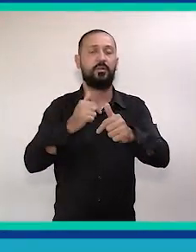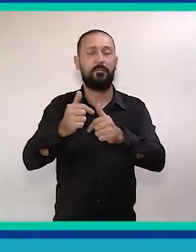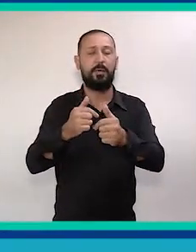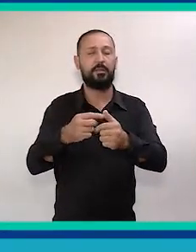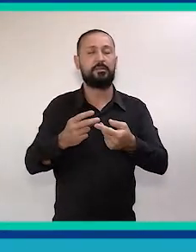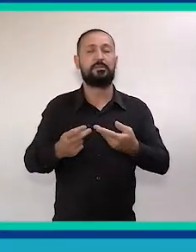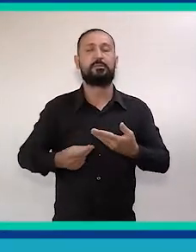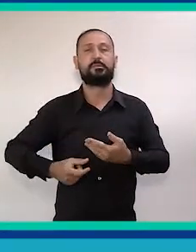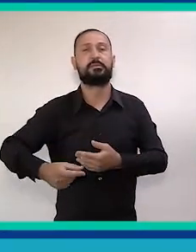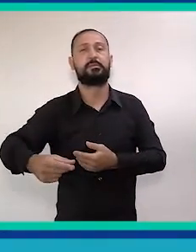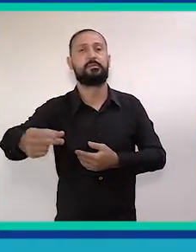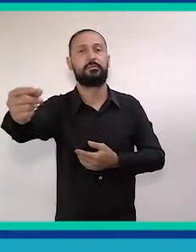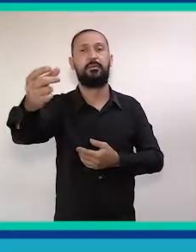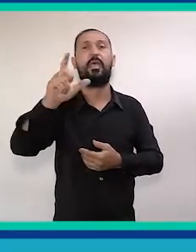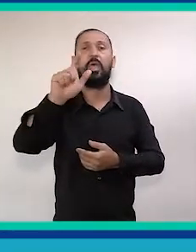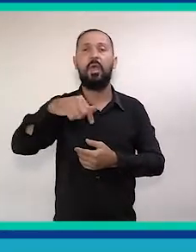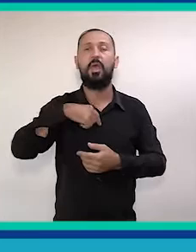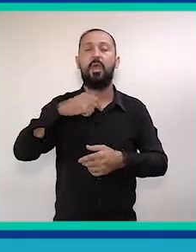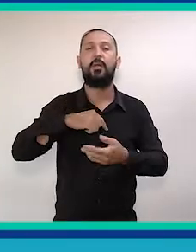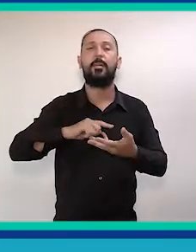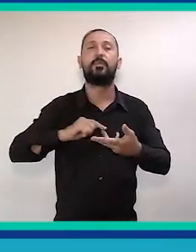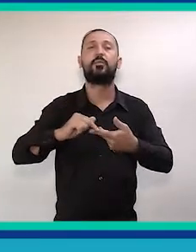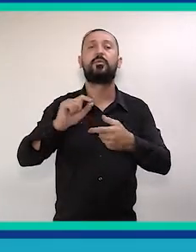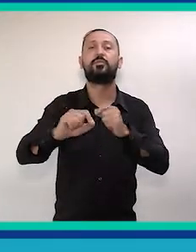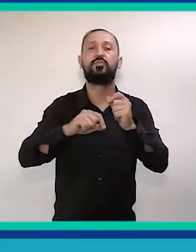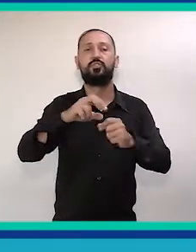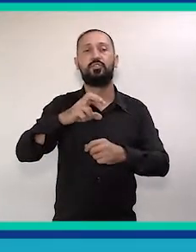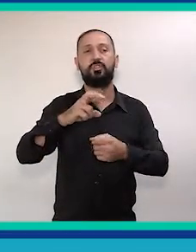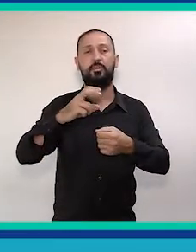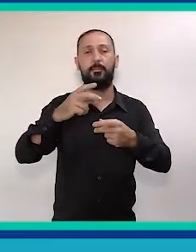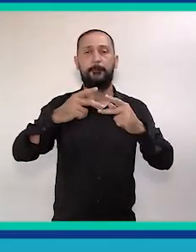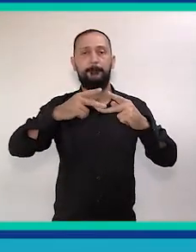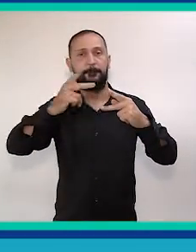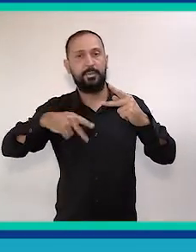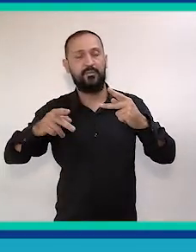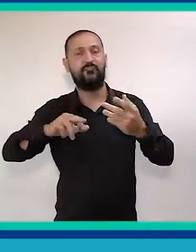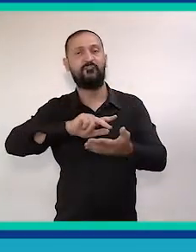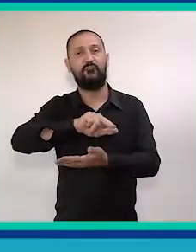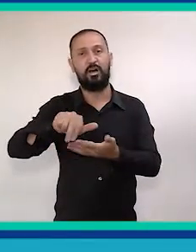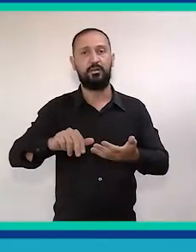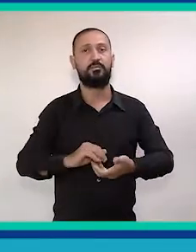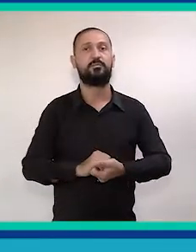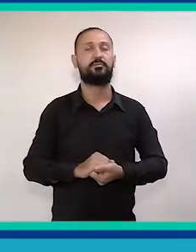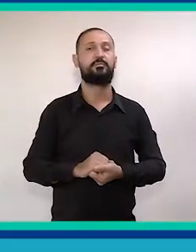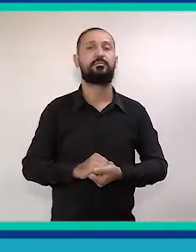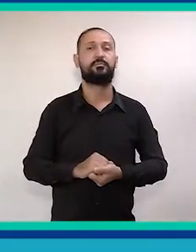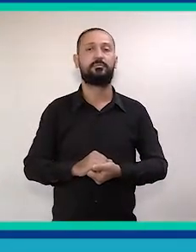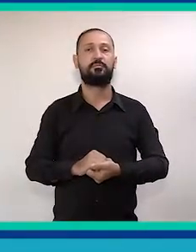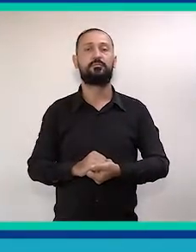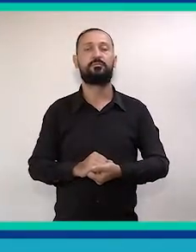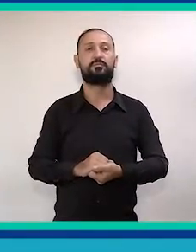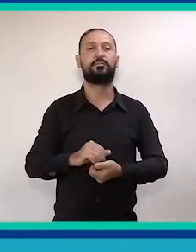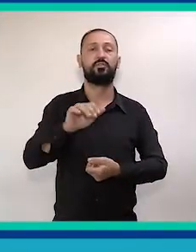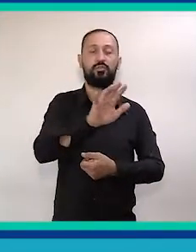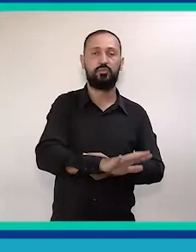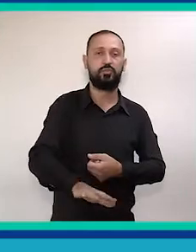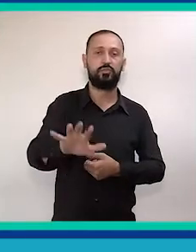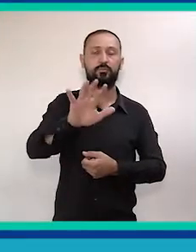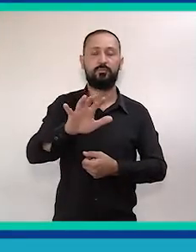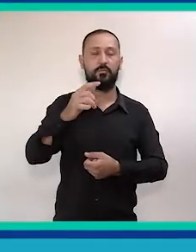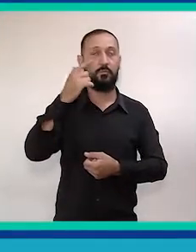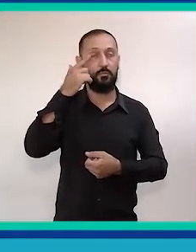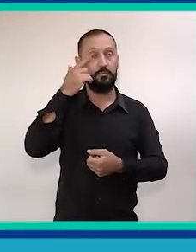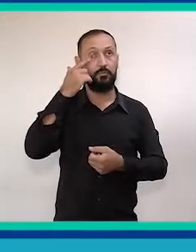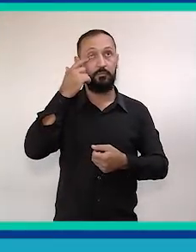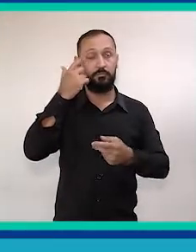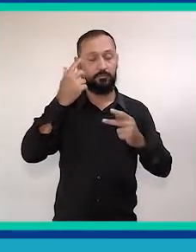única serpente, a gente tem trabalho para o resto da vida. Então, é uma quantidade de proteína extremamente elevada. E nesse caso,